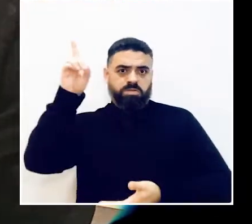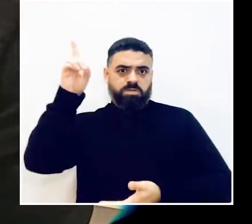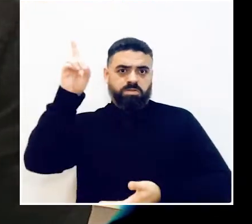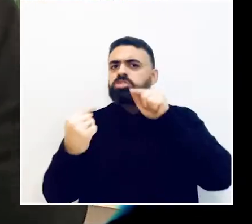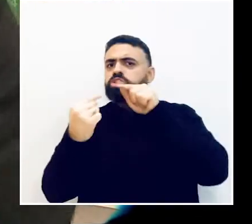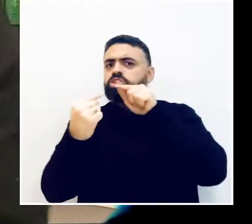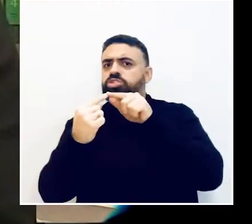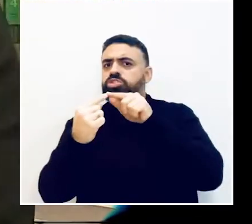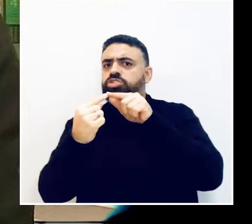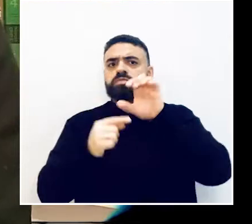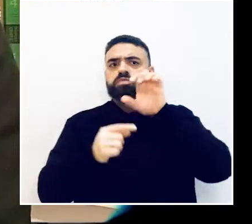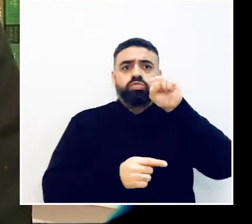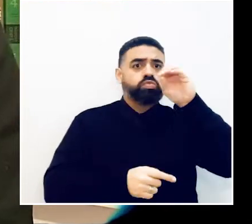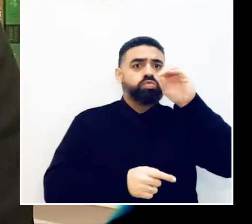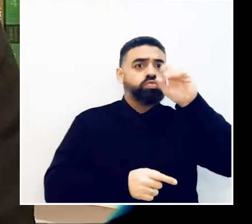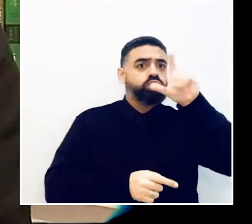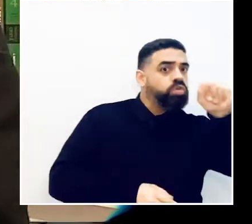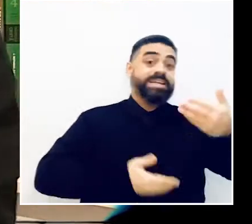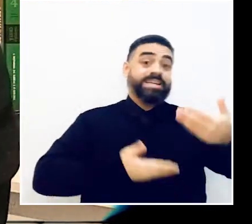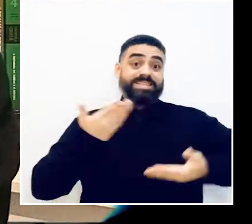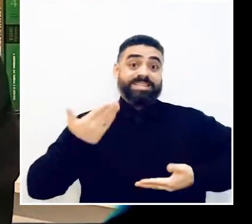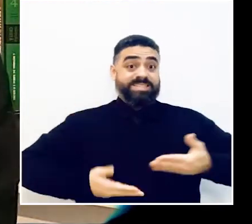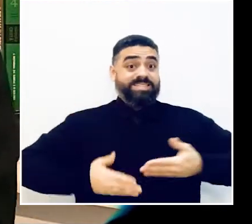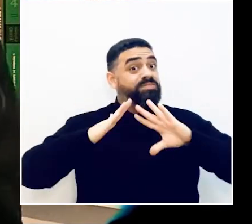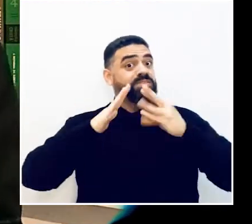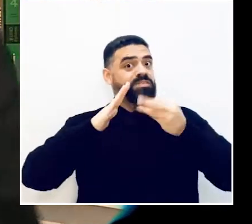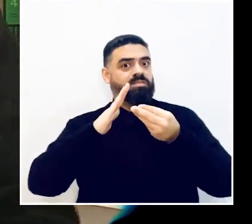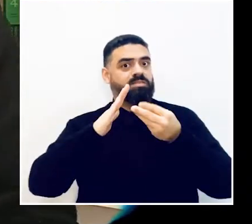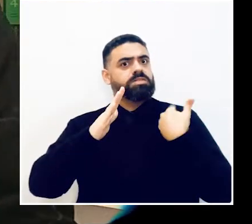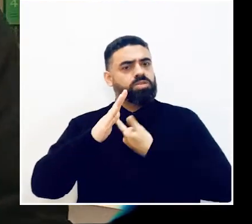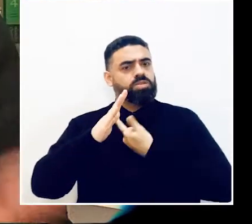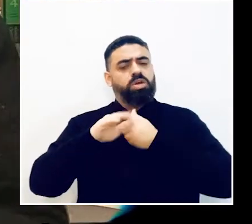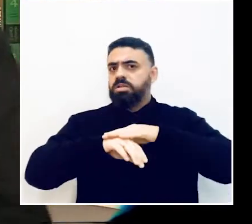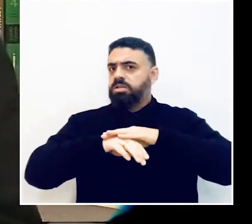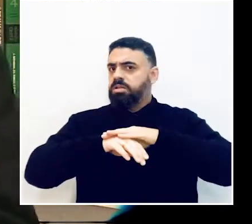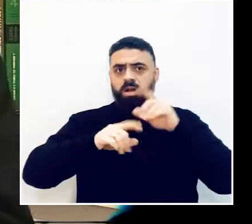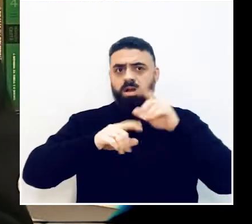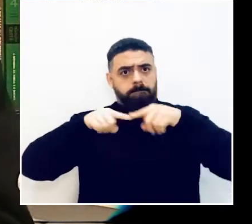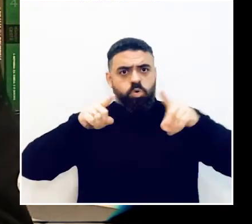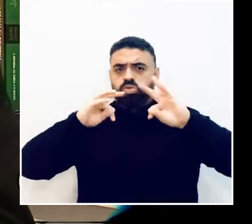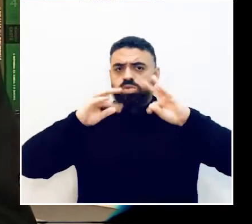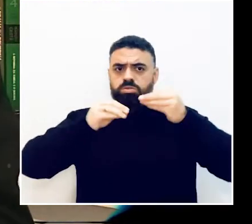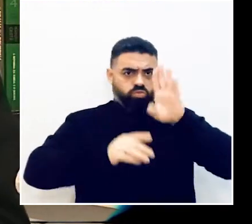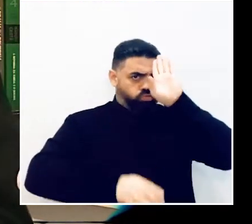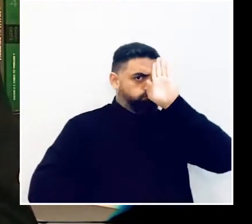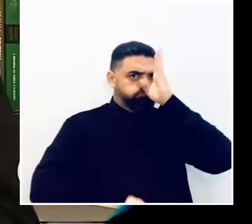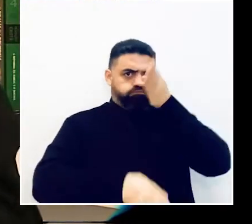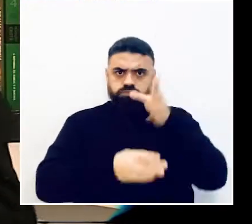Sola tenta servir a igreja para o culto público, então necessariamente nossas músicas elas vão ser